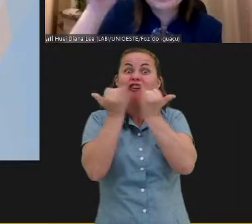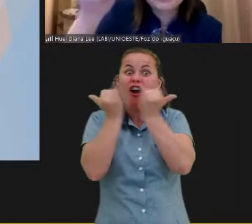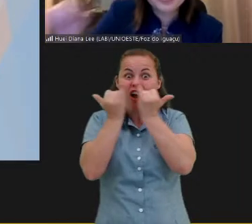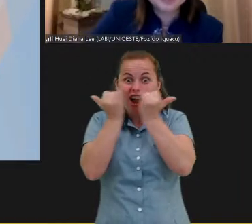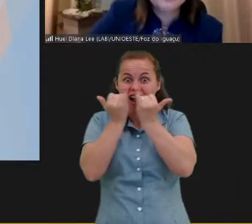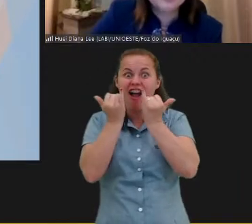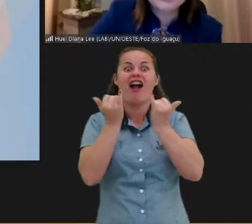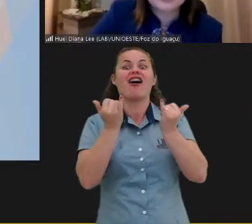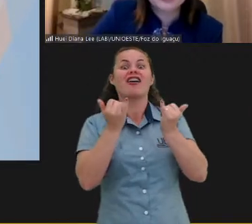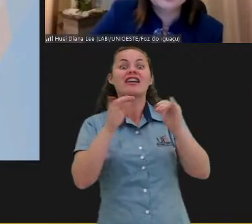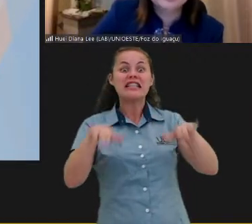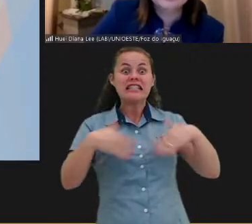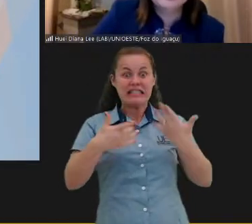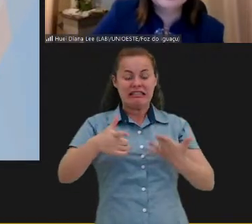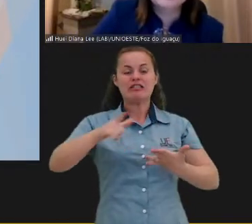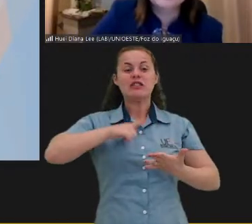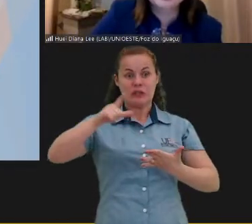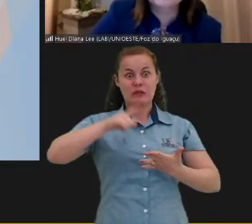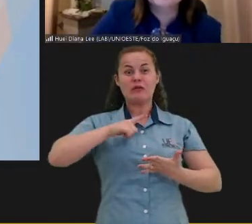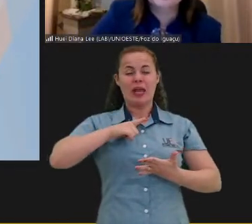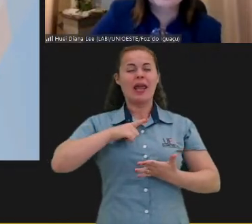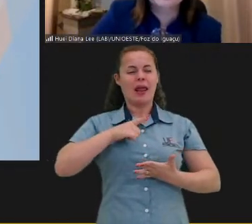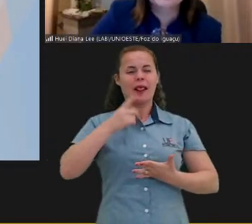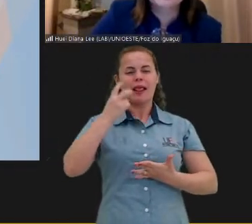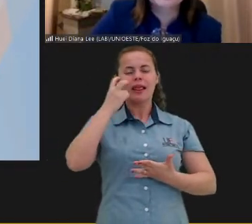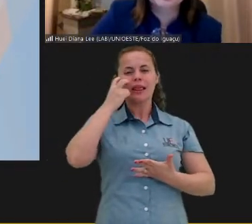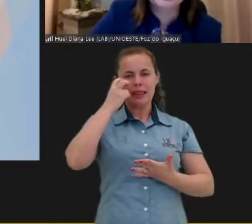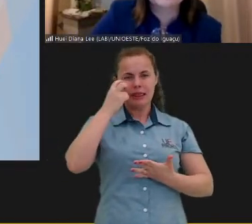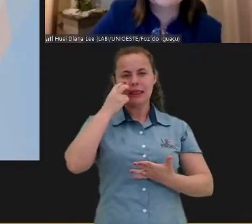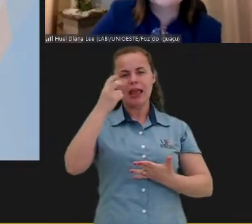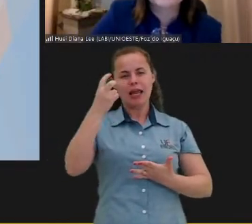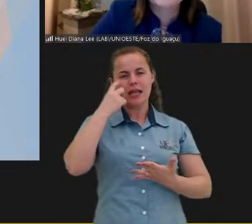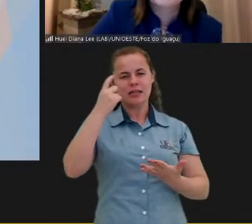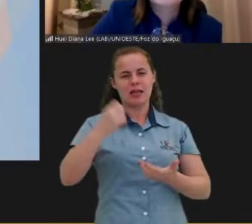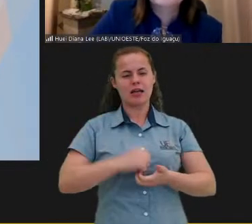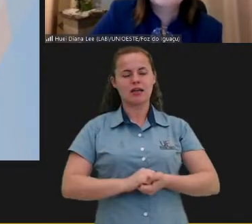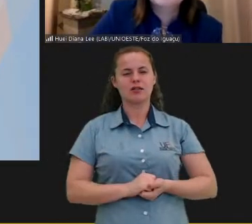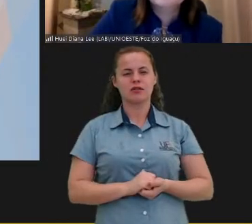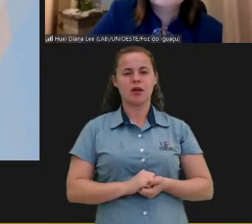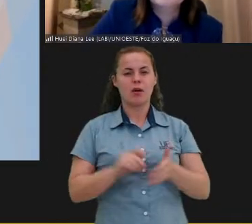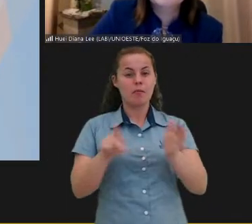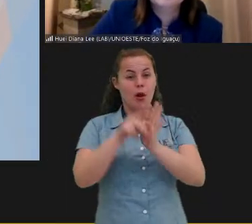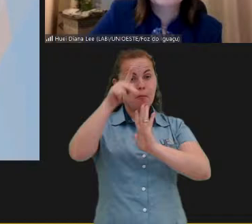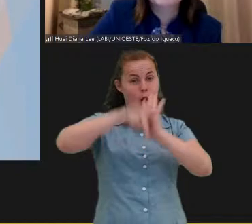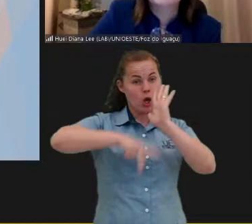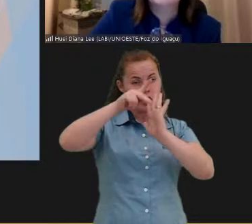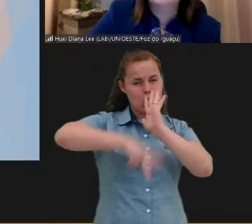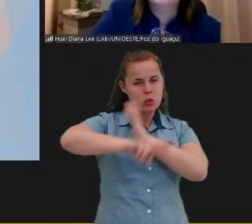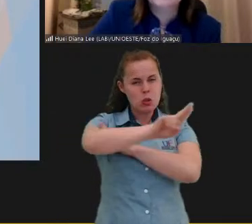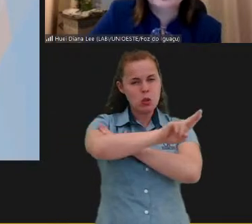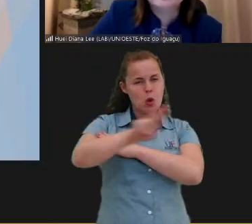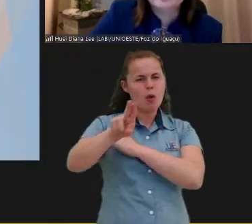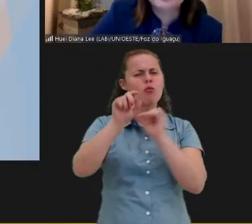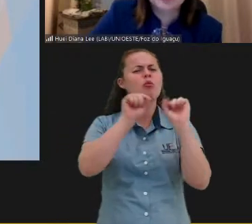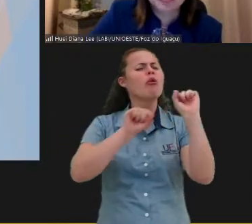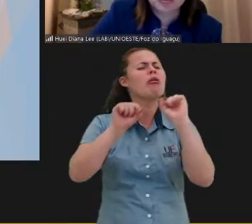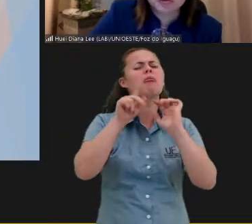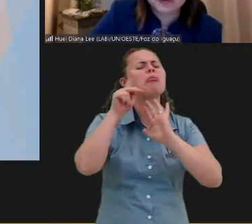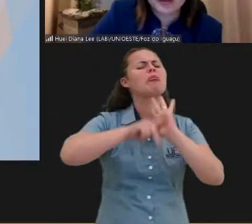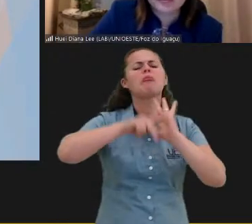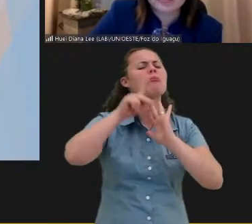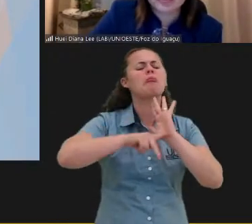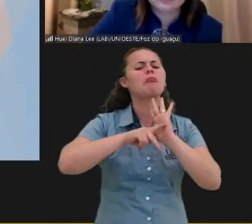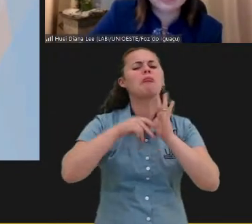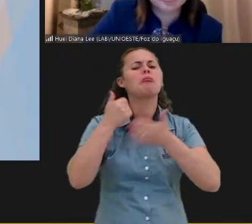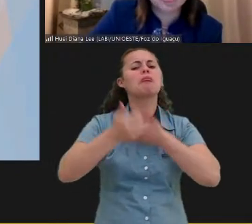tiveram uma sacada muito interessante aí no nome do projeto. que esse projeto fez? Ele funcionou